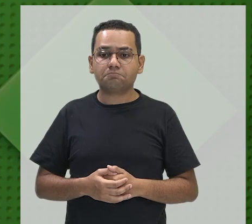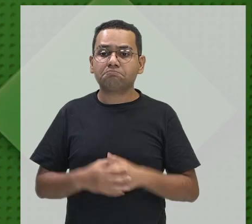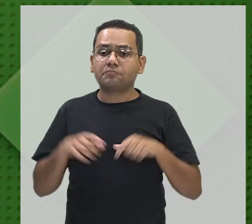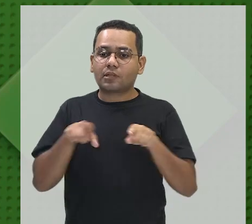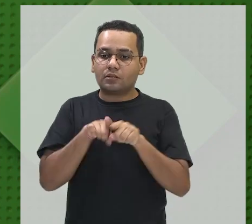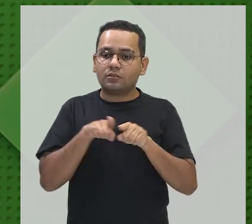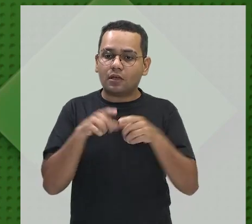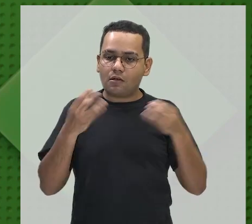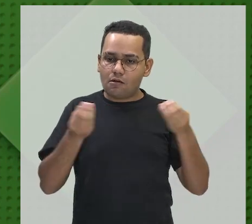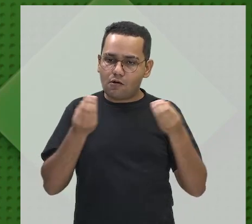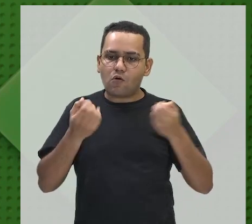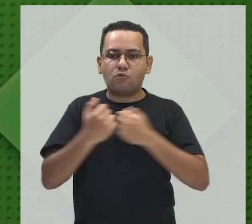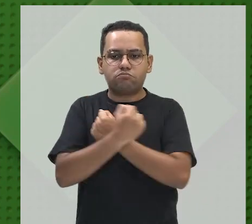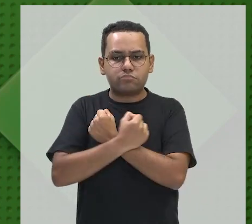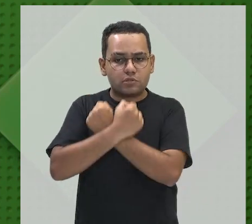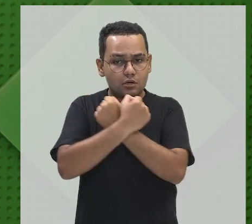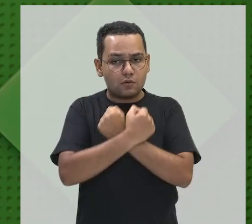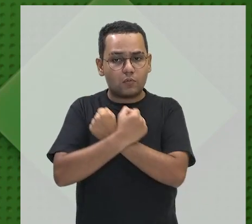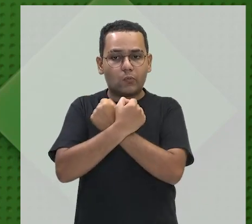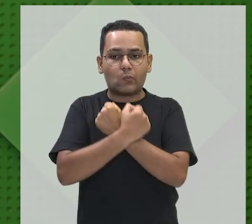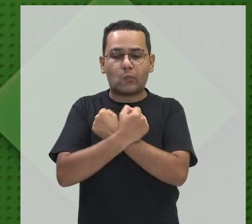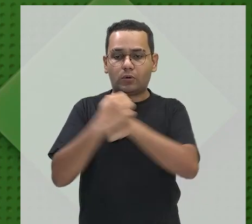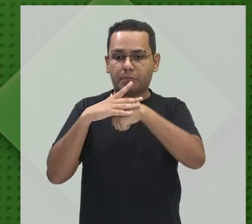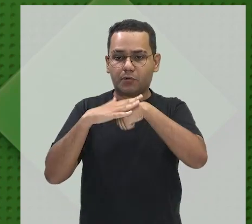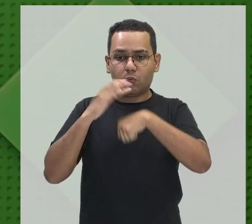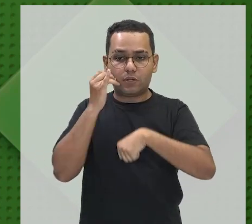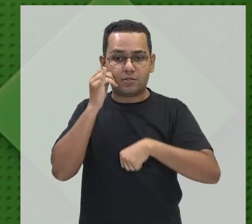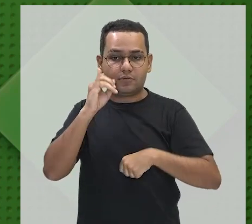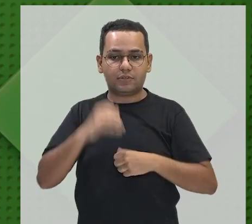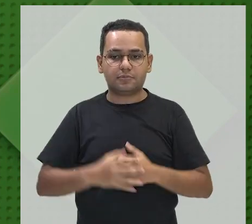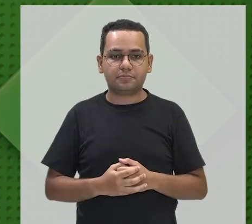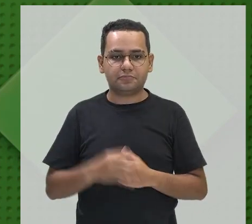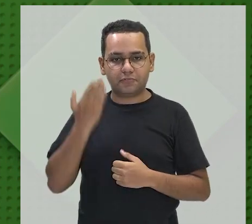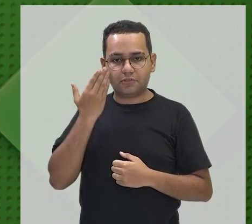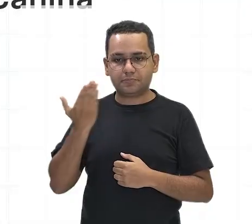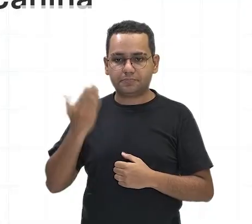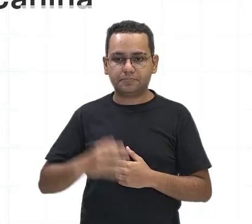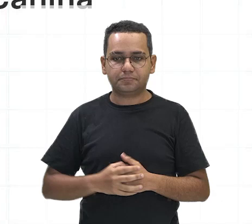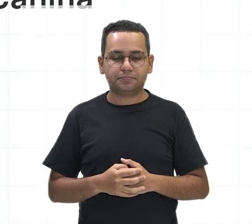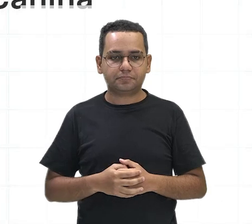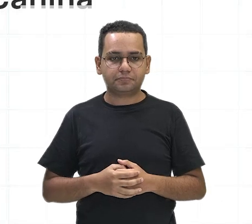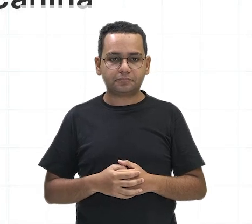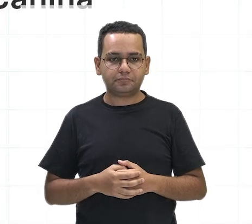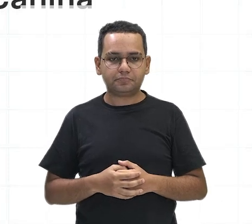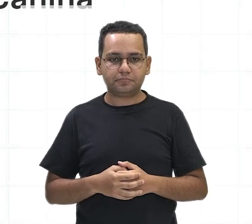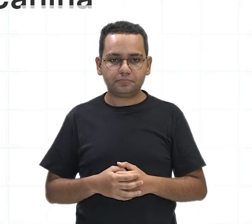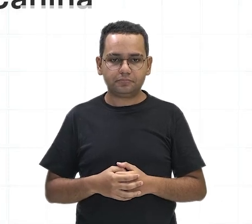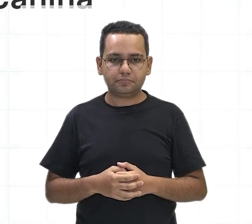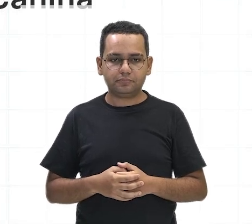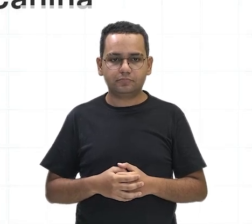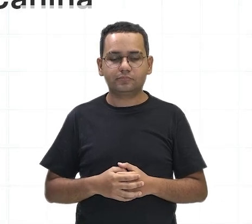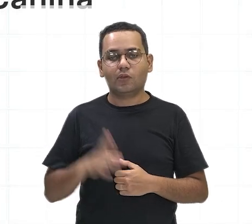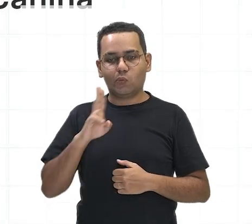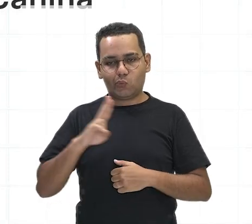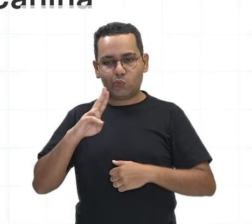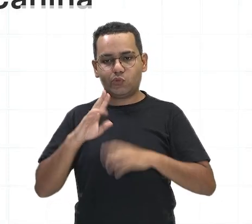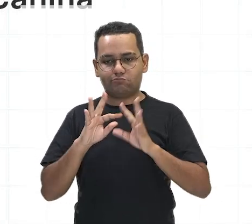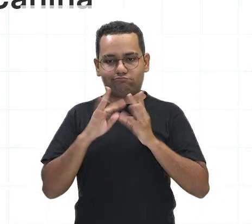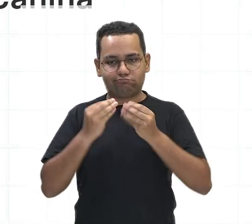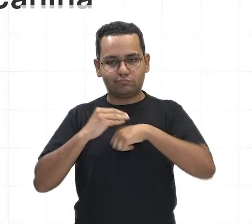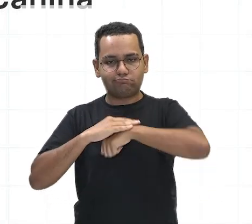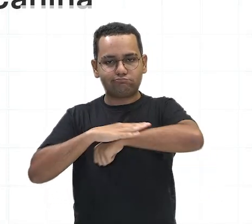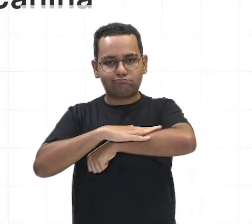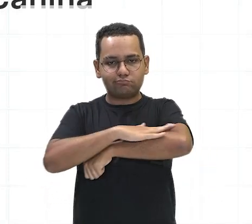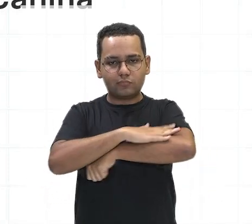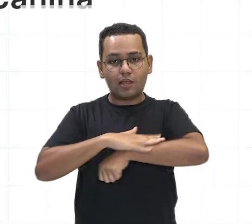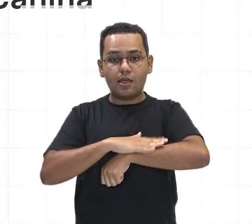a leishmaniose, as formas de prevenção da leishmaniose para a gente conhecer um pouco mais. Então, olha só. Uso de repelentes,